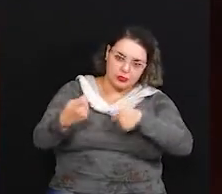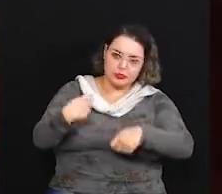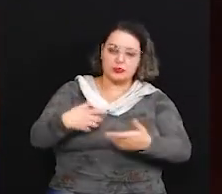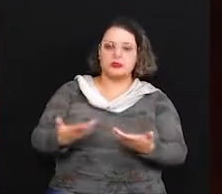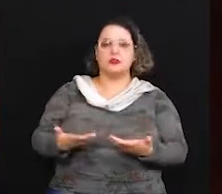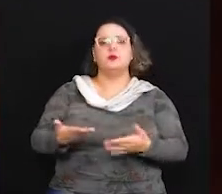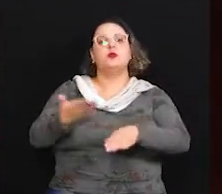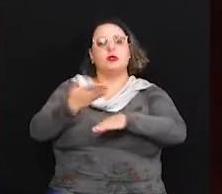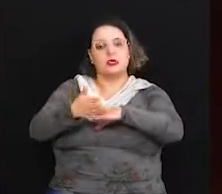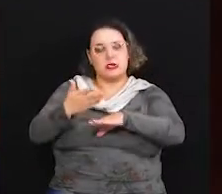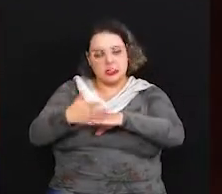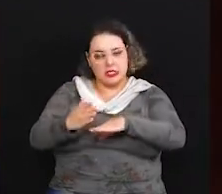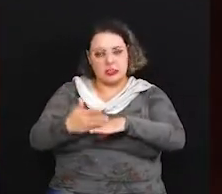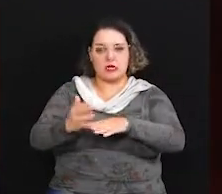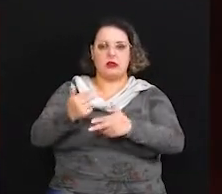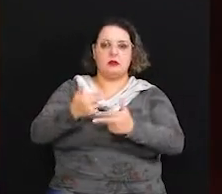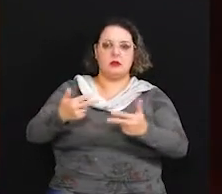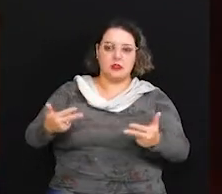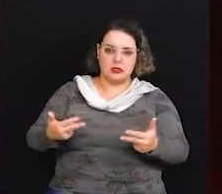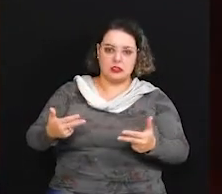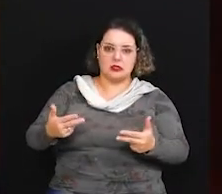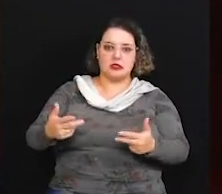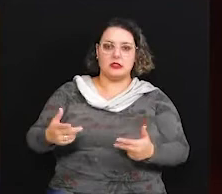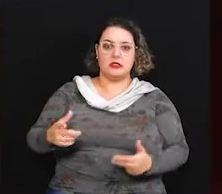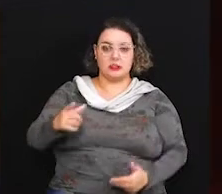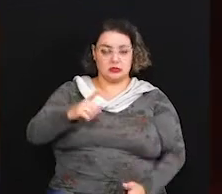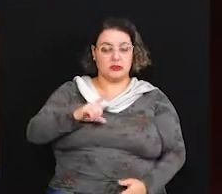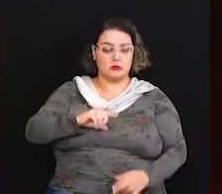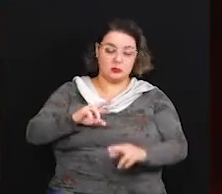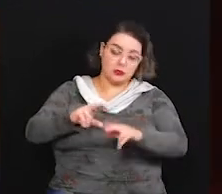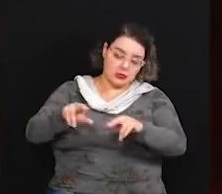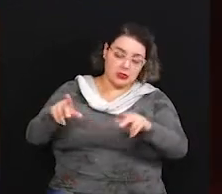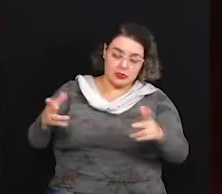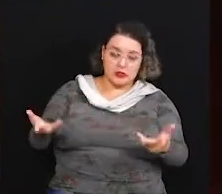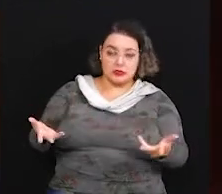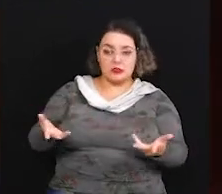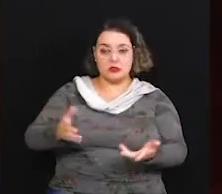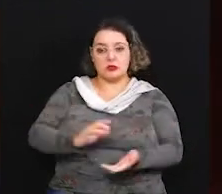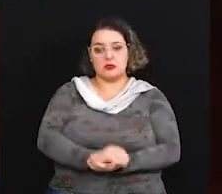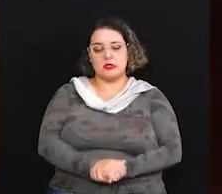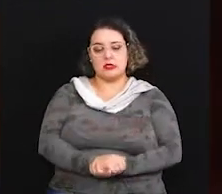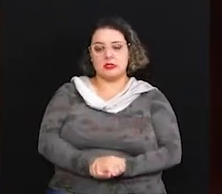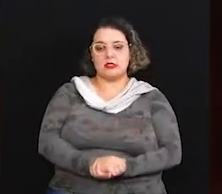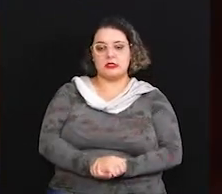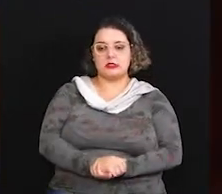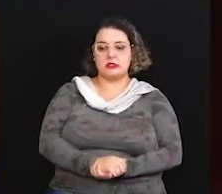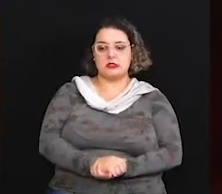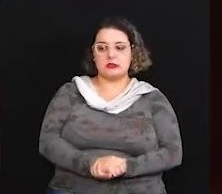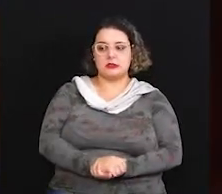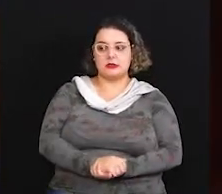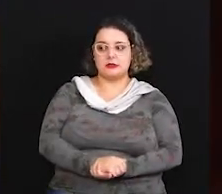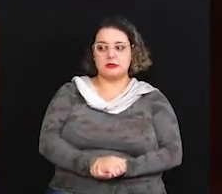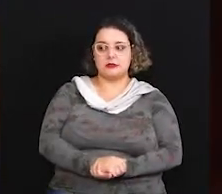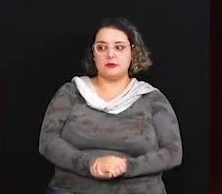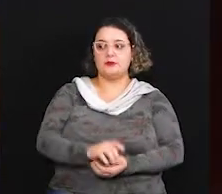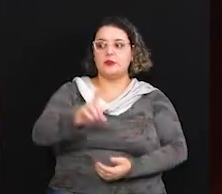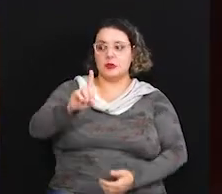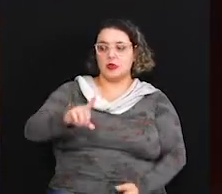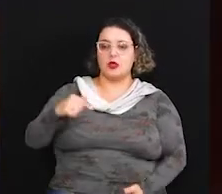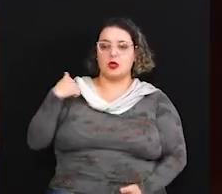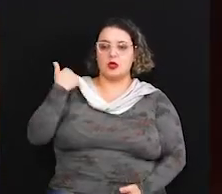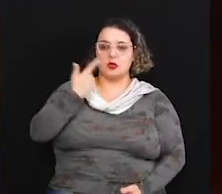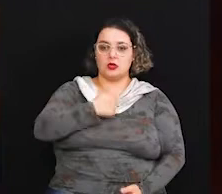foi treinada para isso. Então nós temos esse diferencial, tá? Então a diretoria